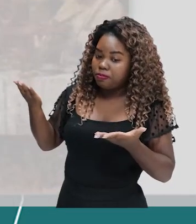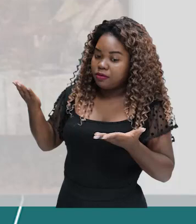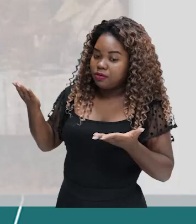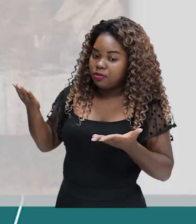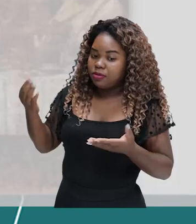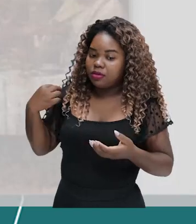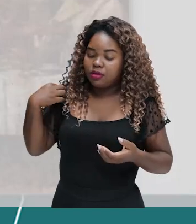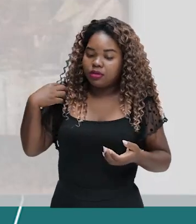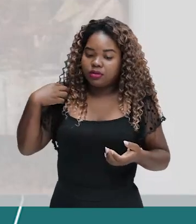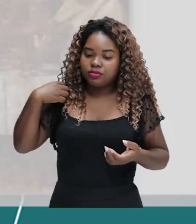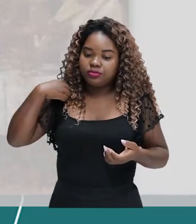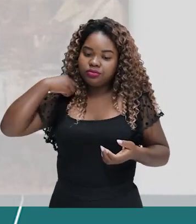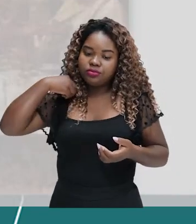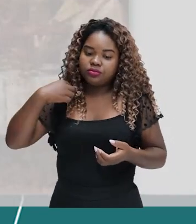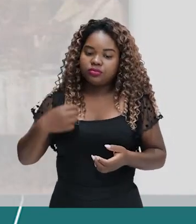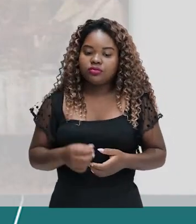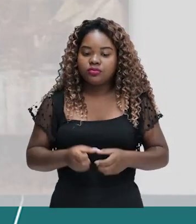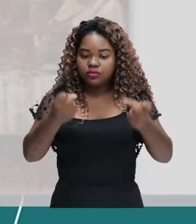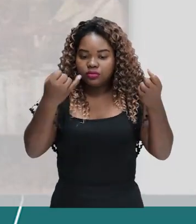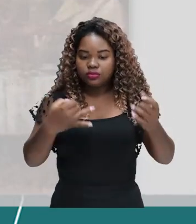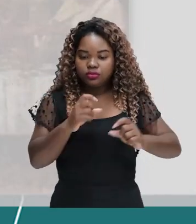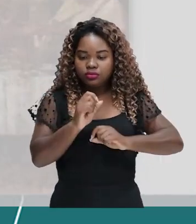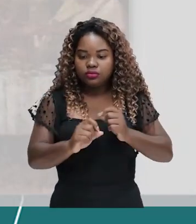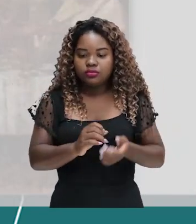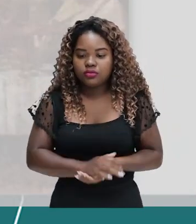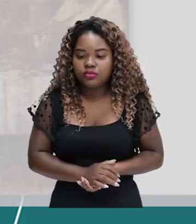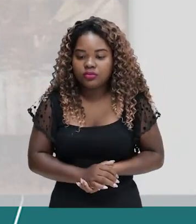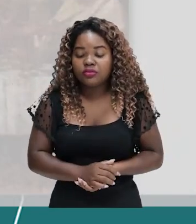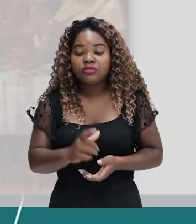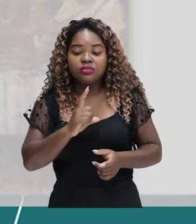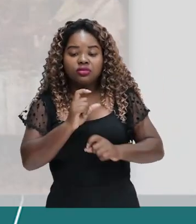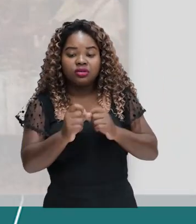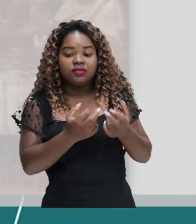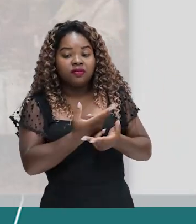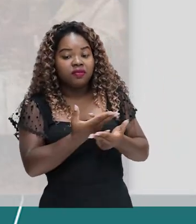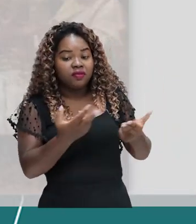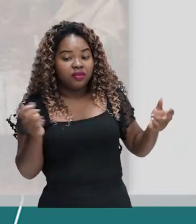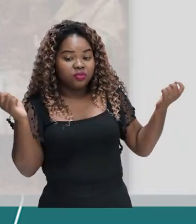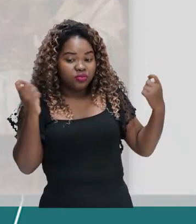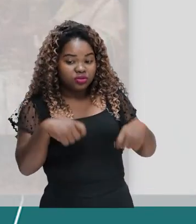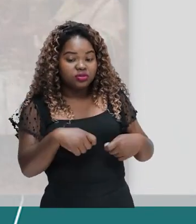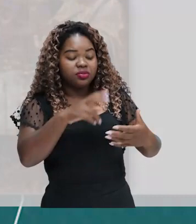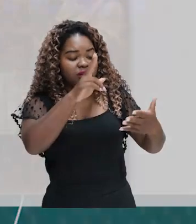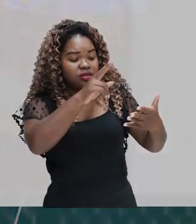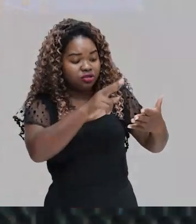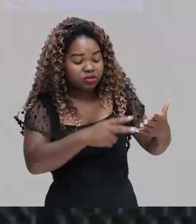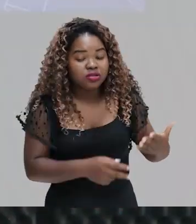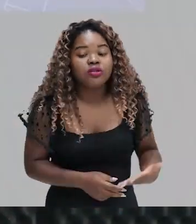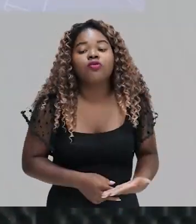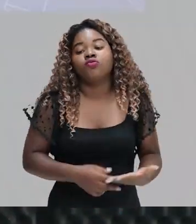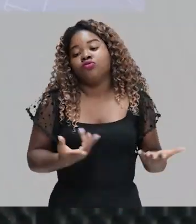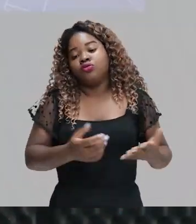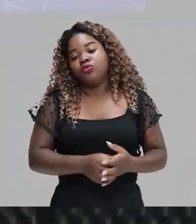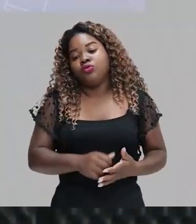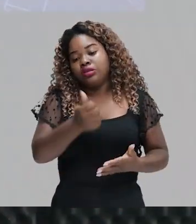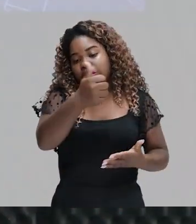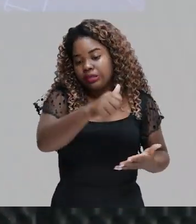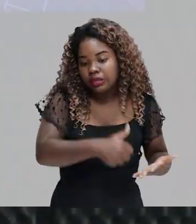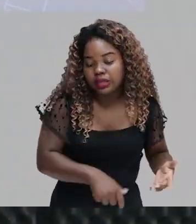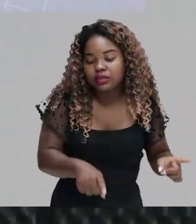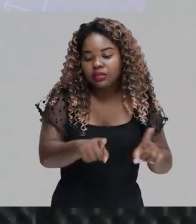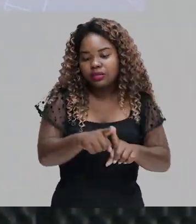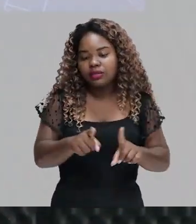pintado, a gente fala de uma coisa que realmente tem uma série de possibilidades de leitura, e mais ainda quando a gente trabalha sobre